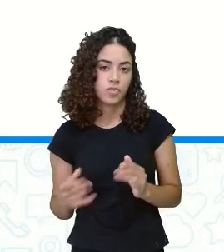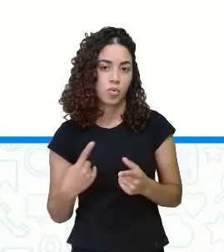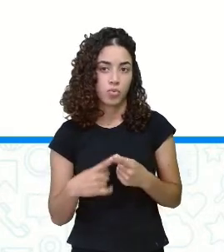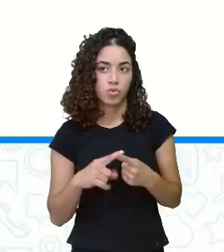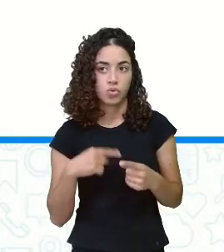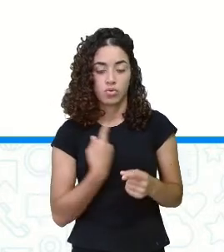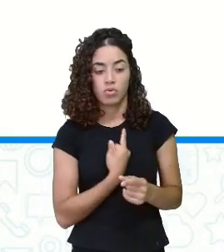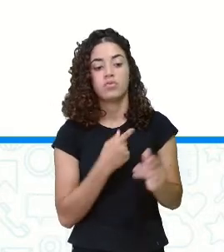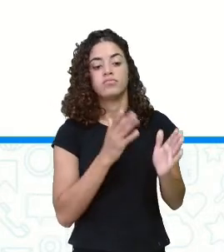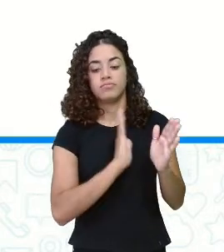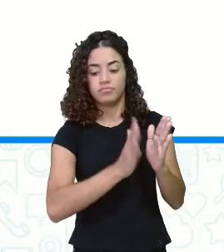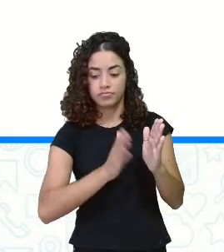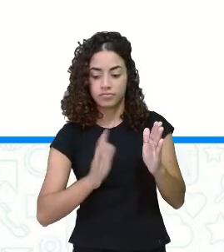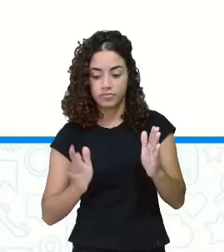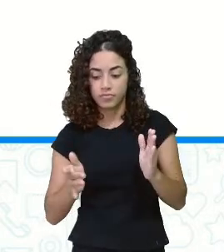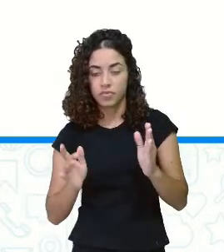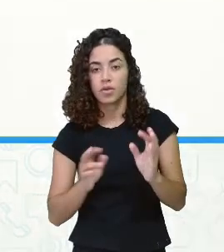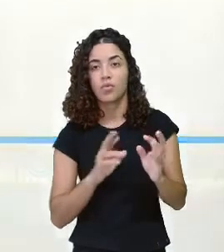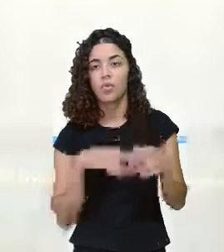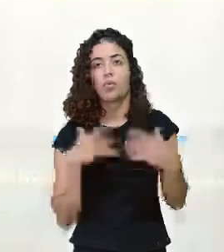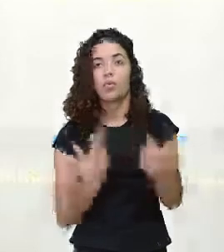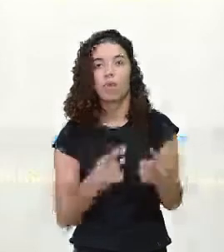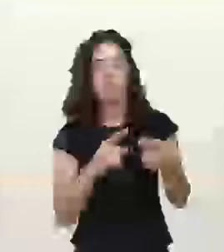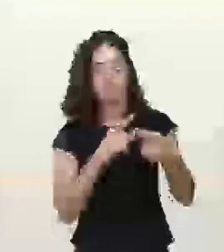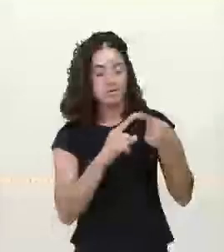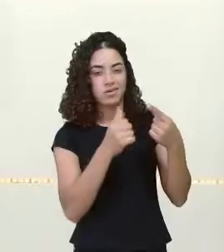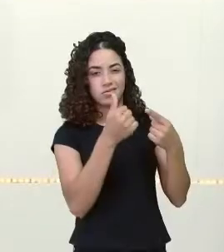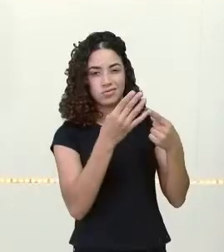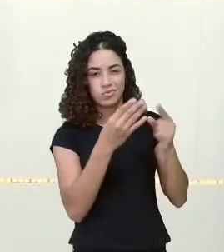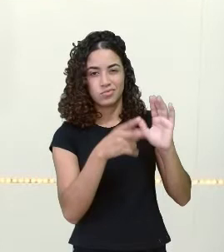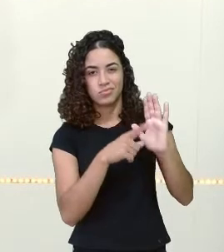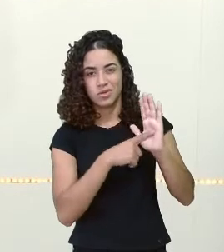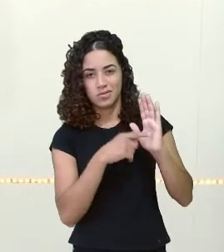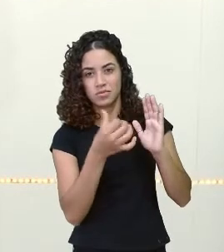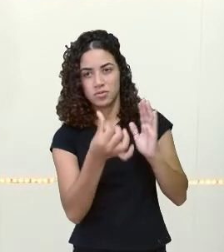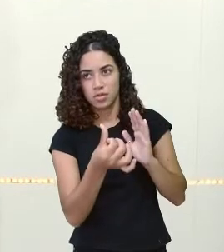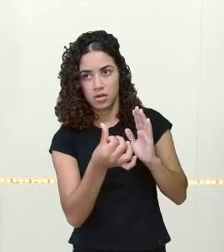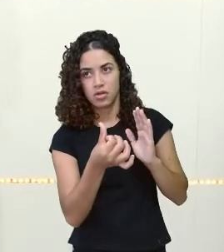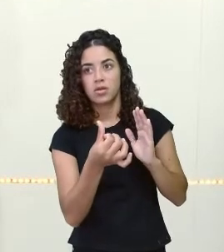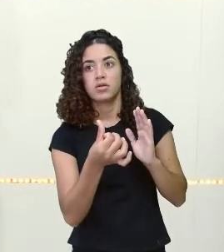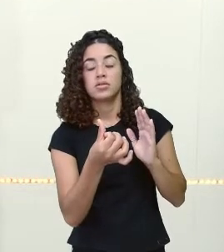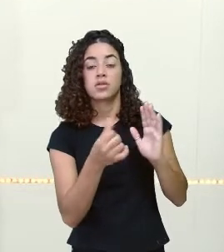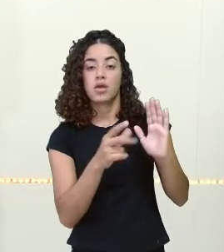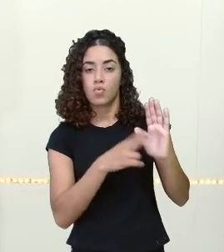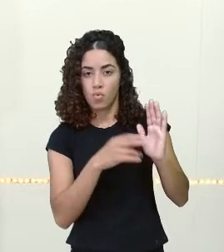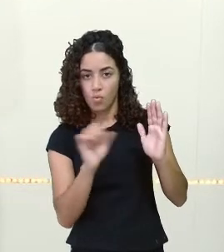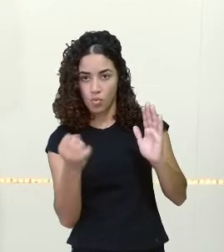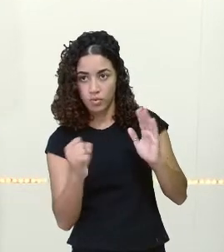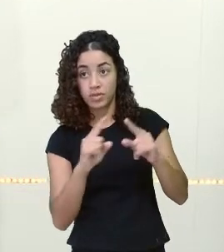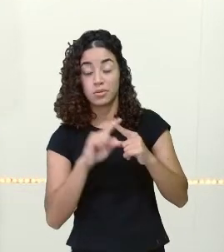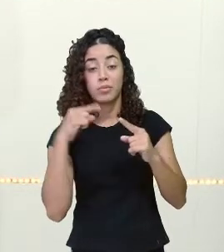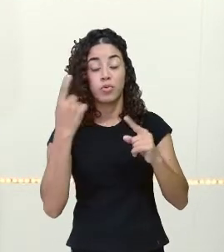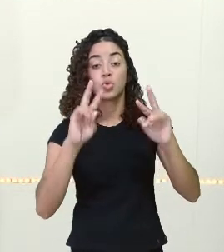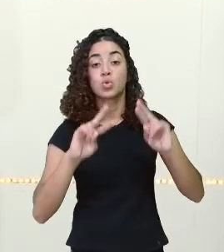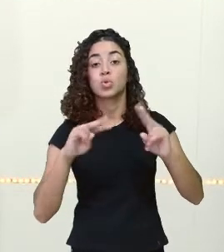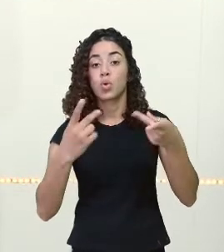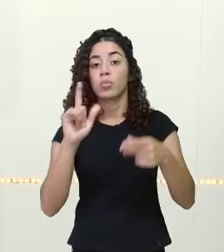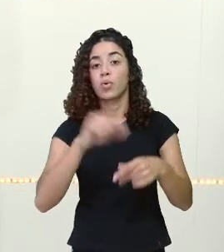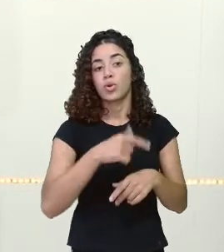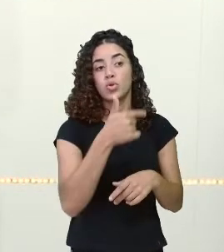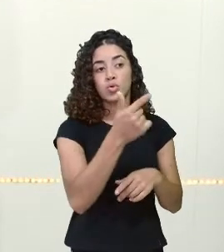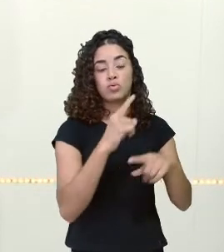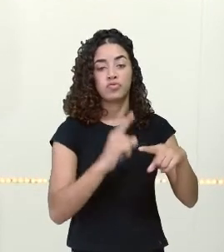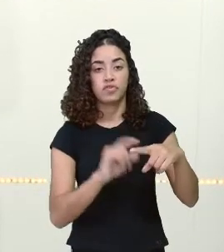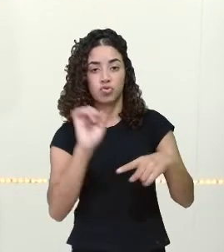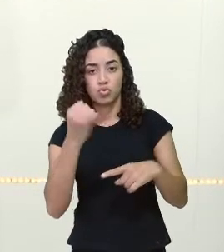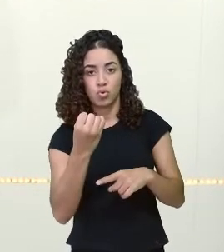primeiro calculou a diferença entre Caio e Pedro, depois a gente vai calcular o dobro, né? Que vai dar o quê?